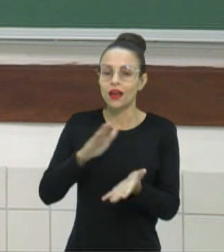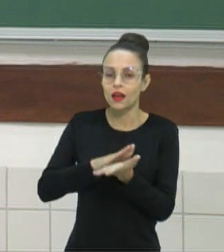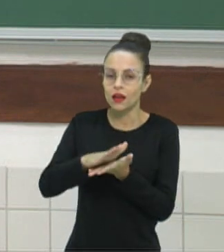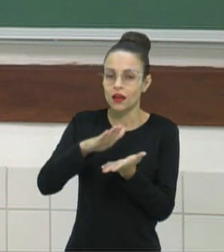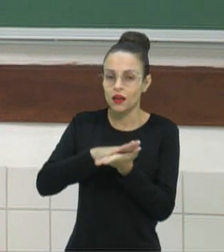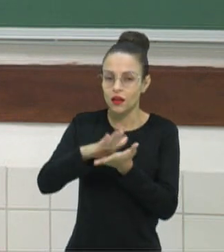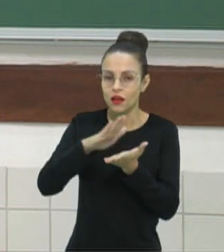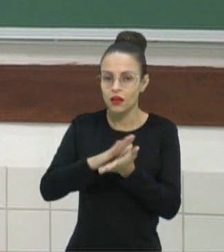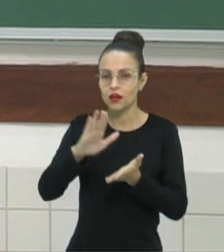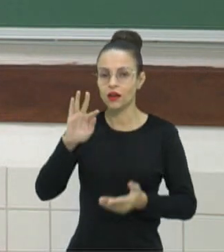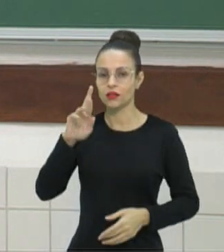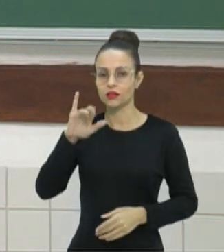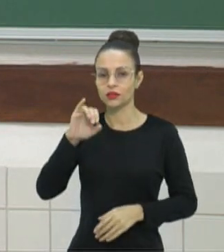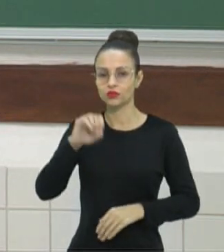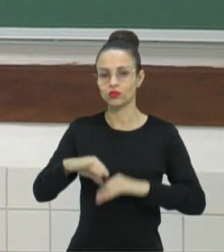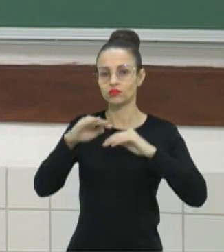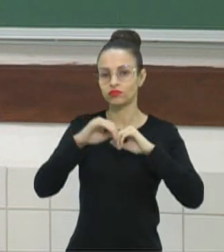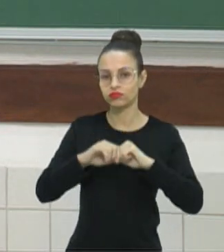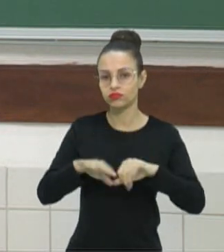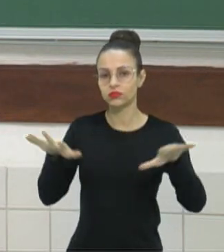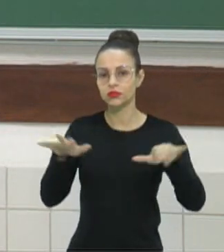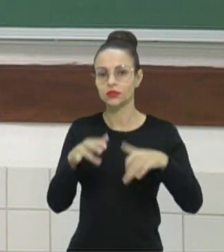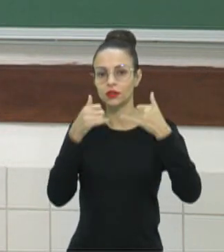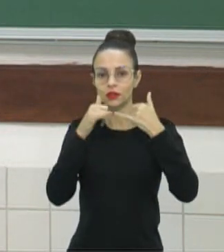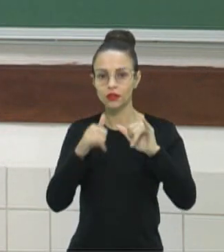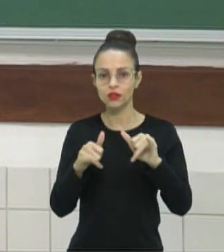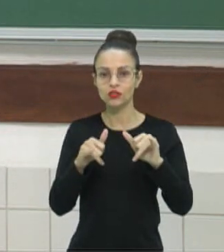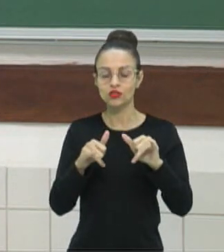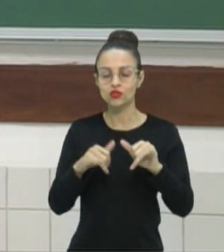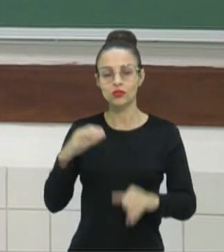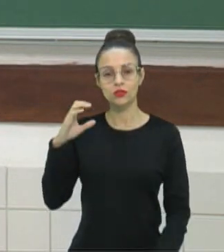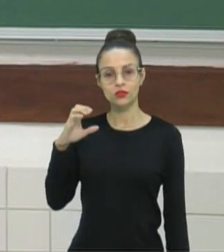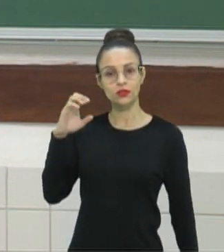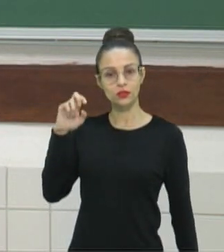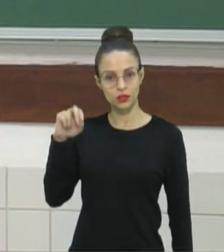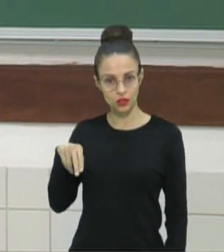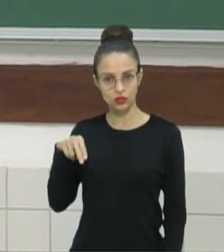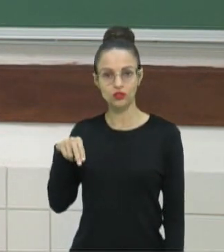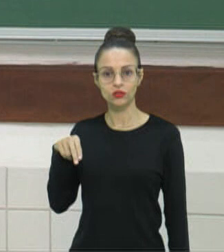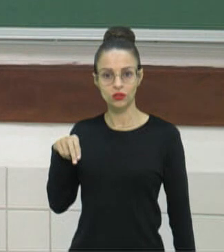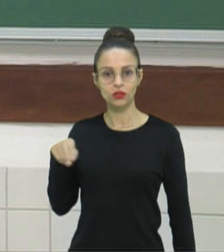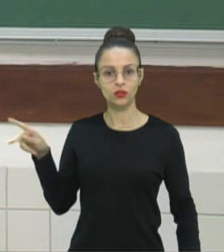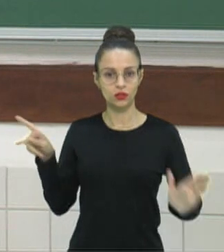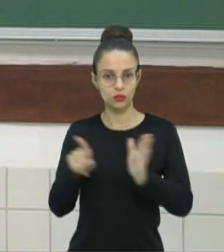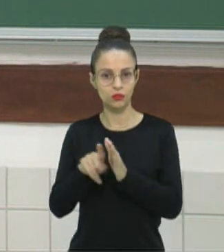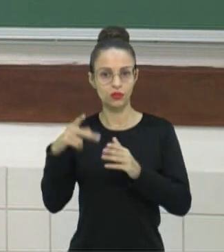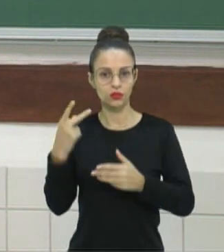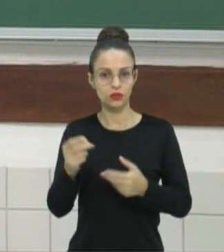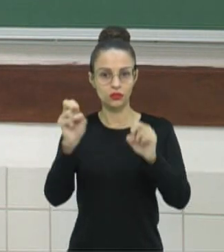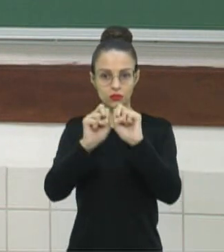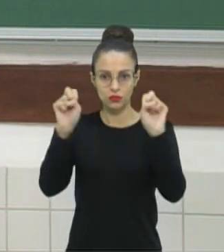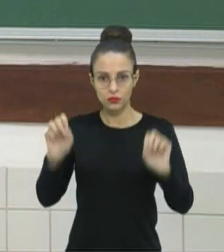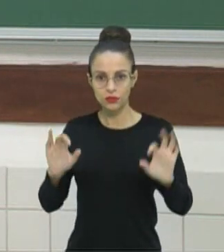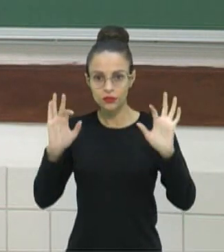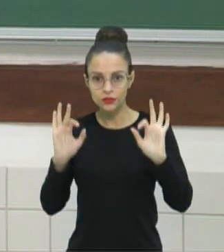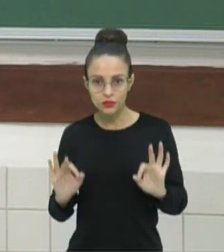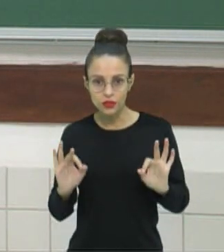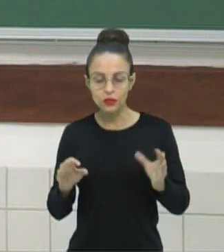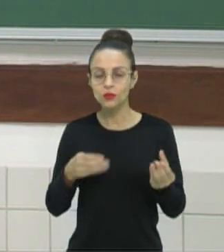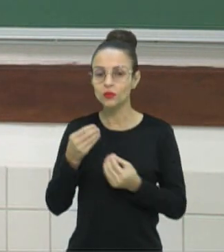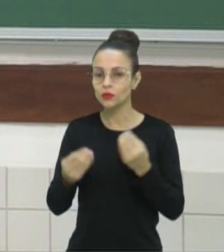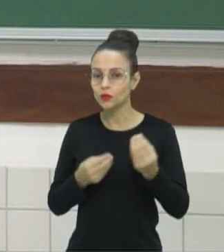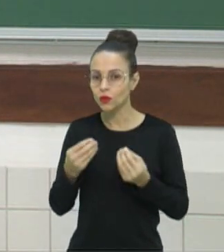ele só irá dissipar a energia cinética do sistema, certo? Em forma de